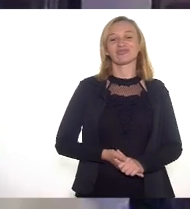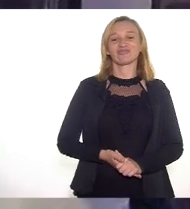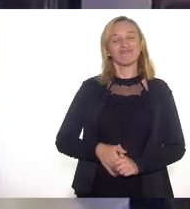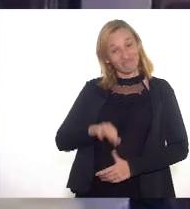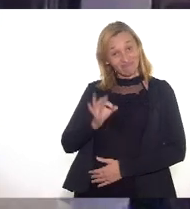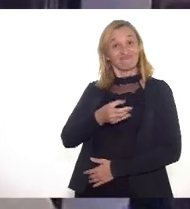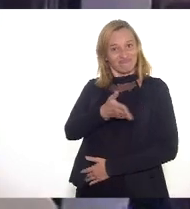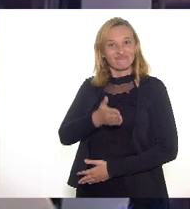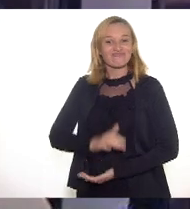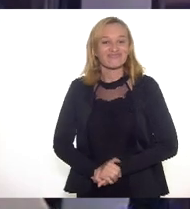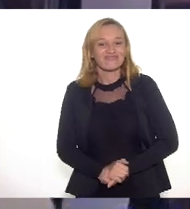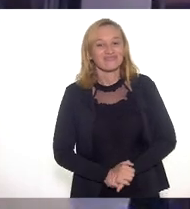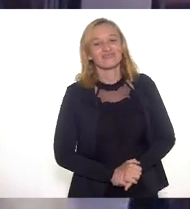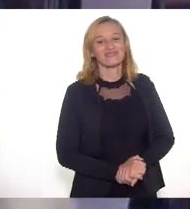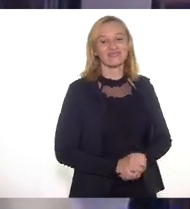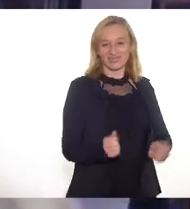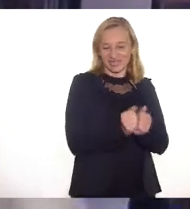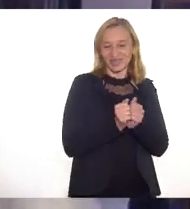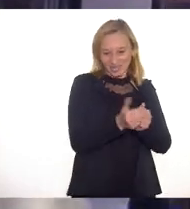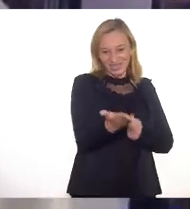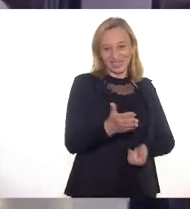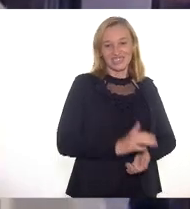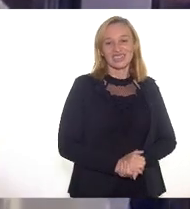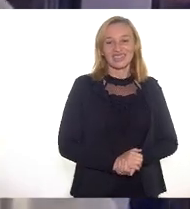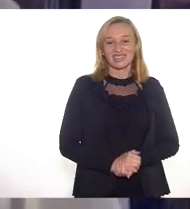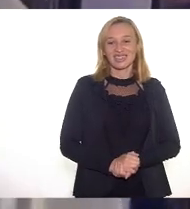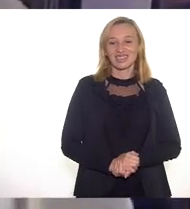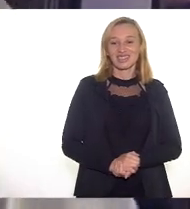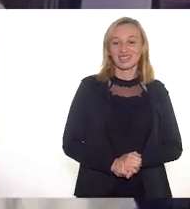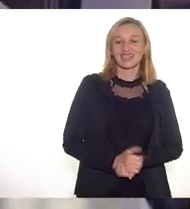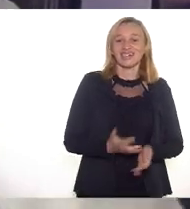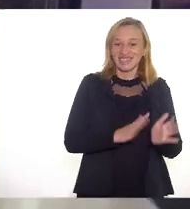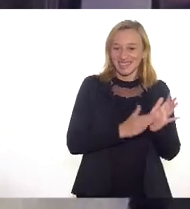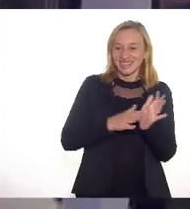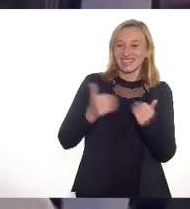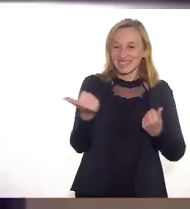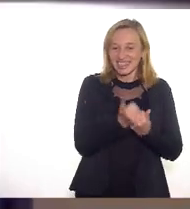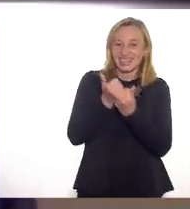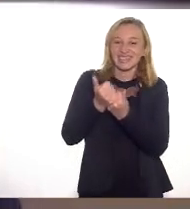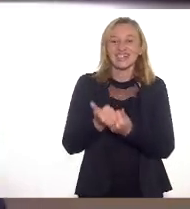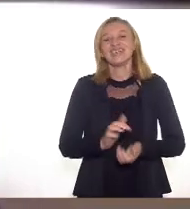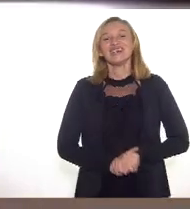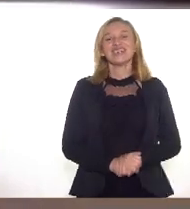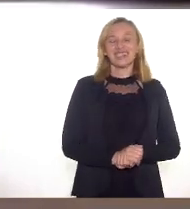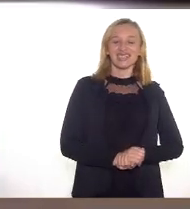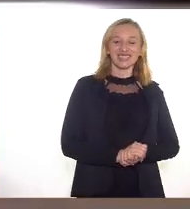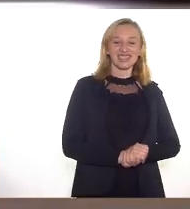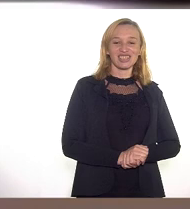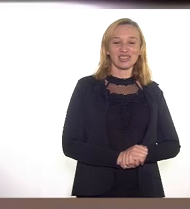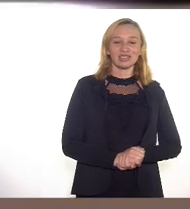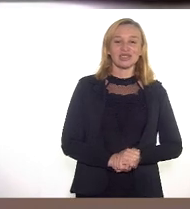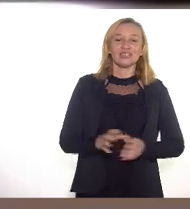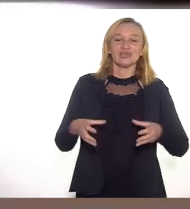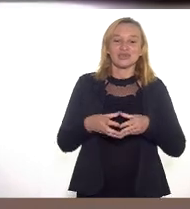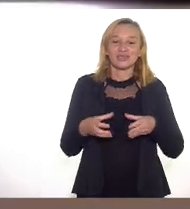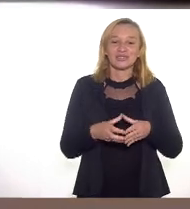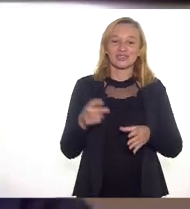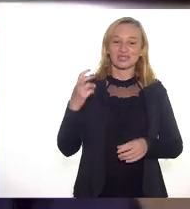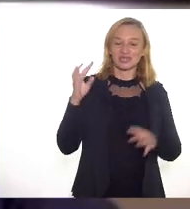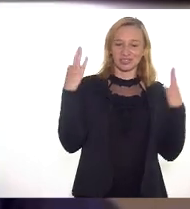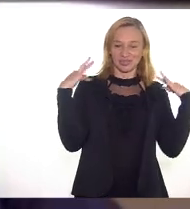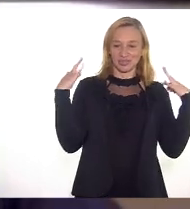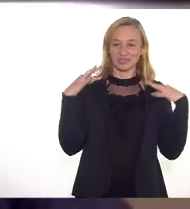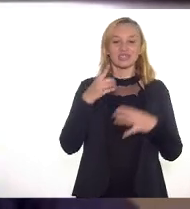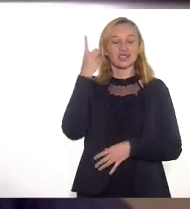é isso aí. Estamos juntos e misturados. Aí, pela Comissão de Turismo, deputada